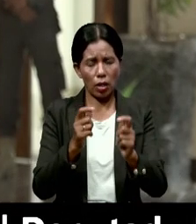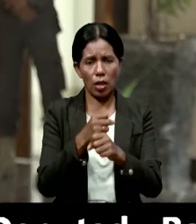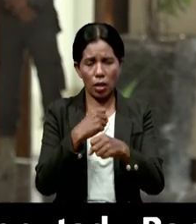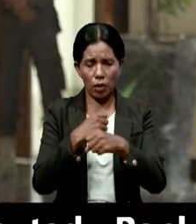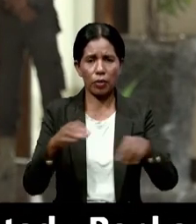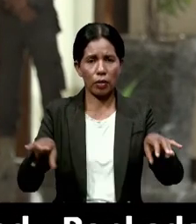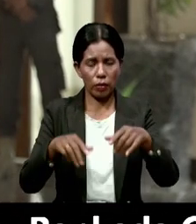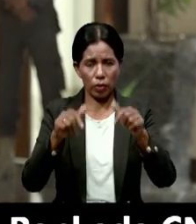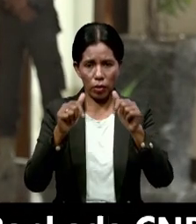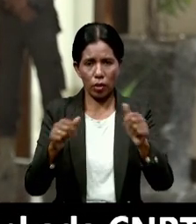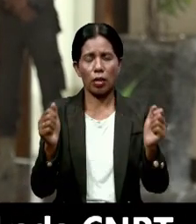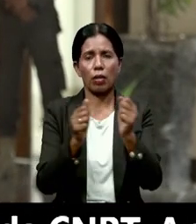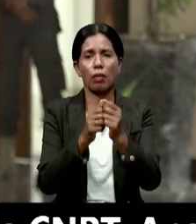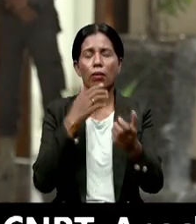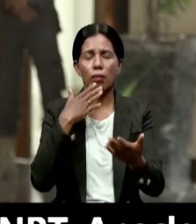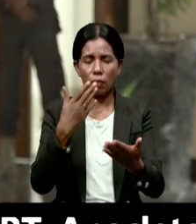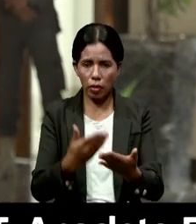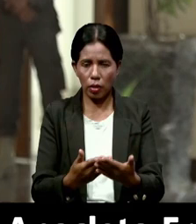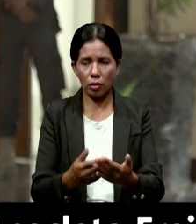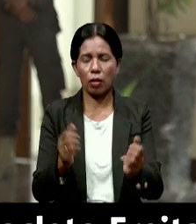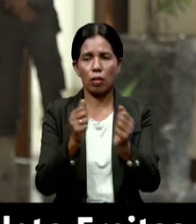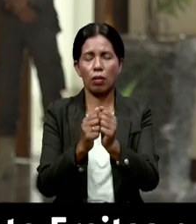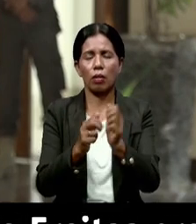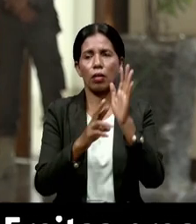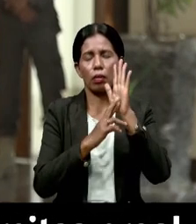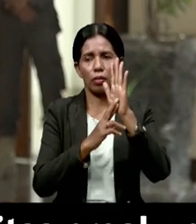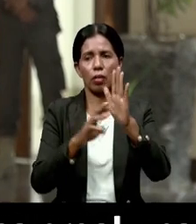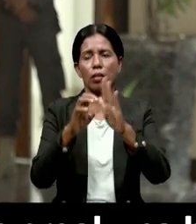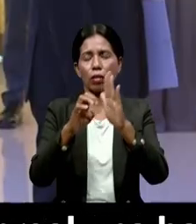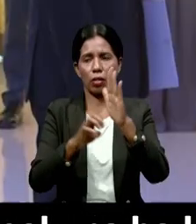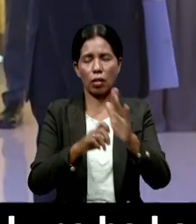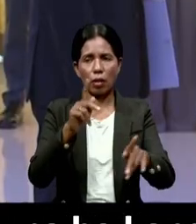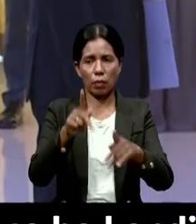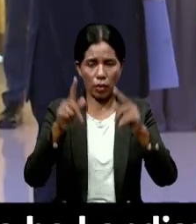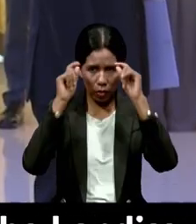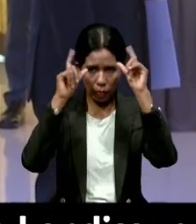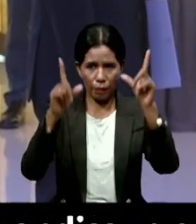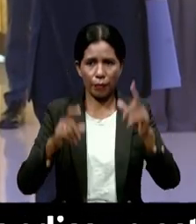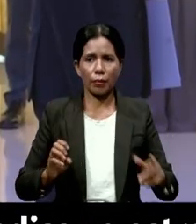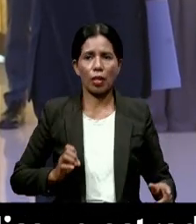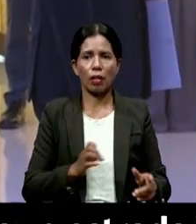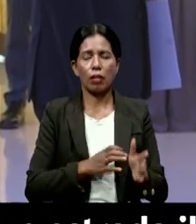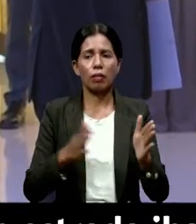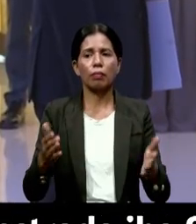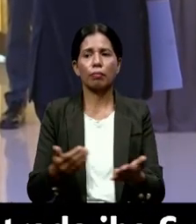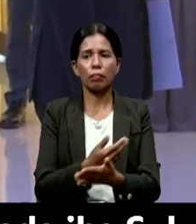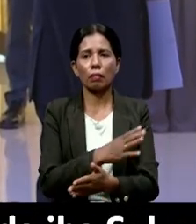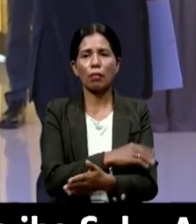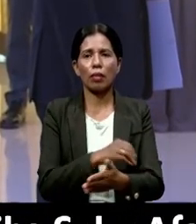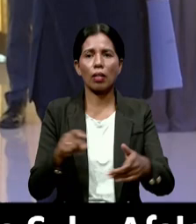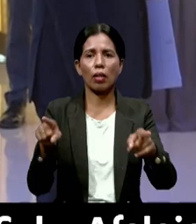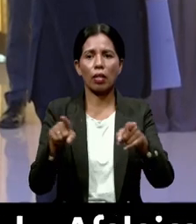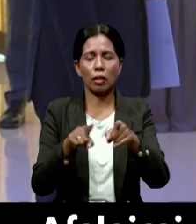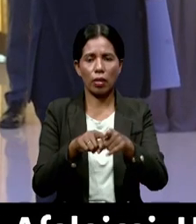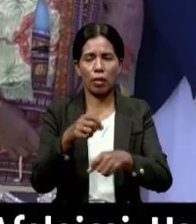idane, onde nudar embaixador, onde representa Estado no povo Timor-Leste. Embaixador Fong Ruane se assume sirne canar